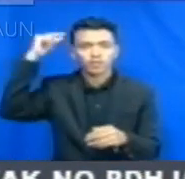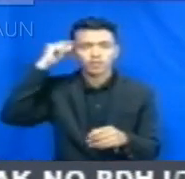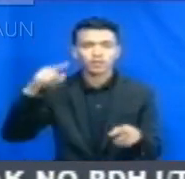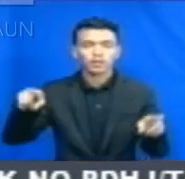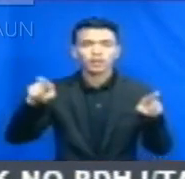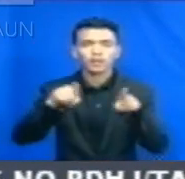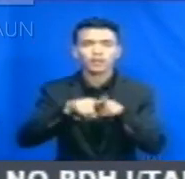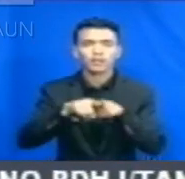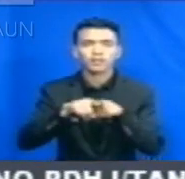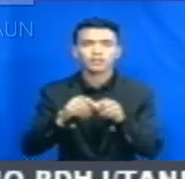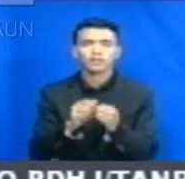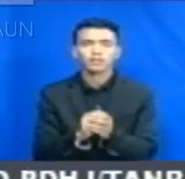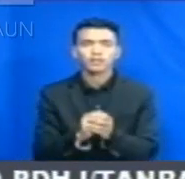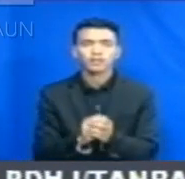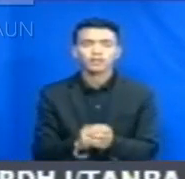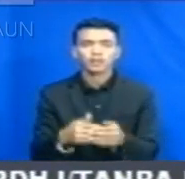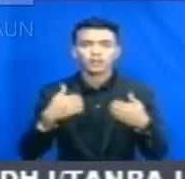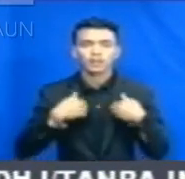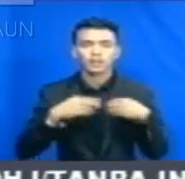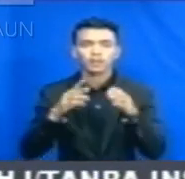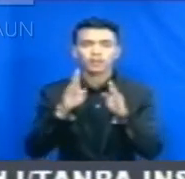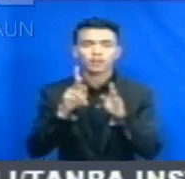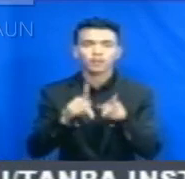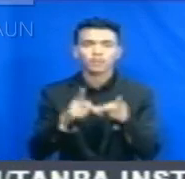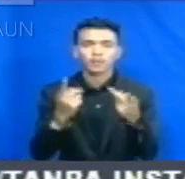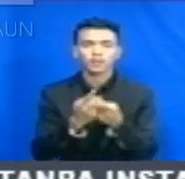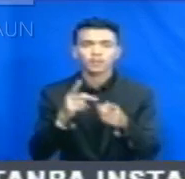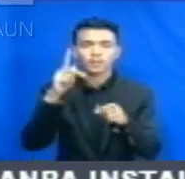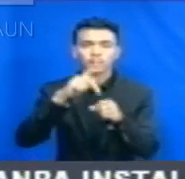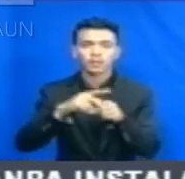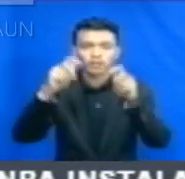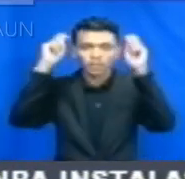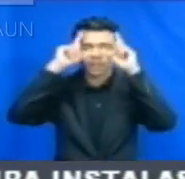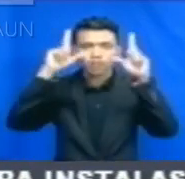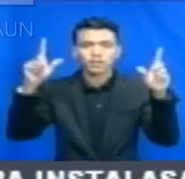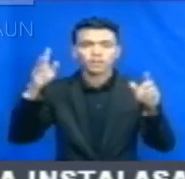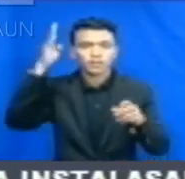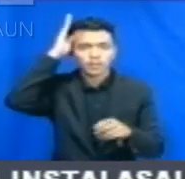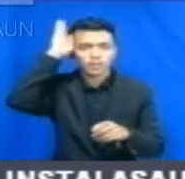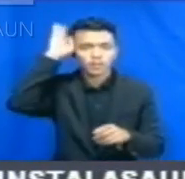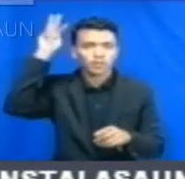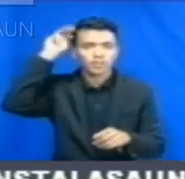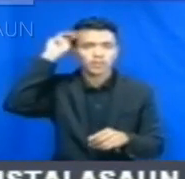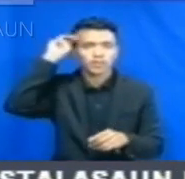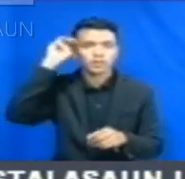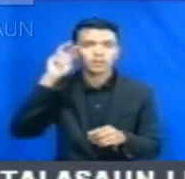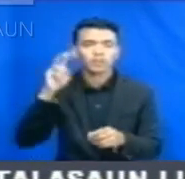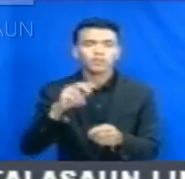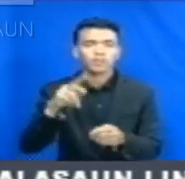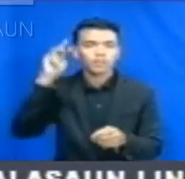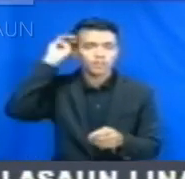acionista e a companhia mineira Timor-Leste acá senhor ministro